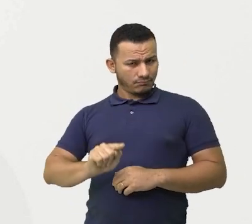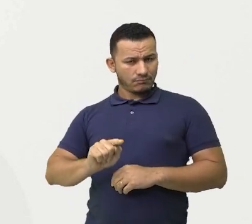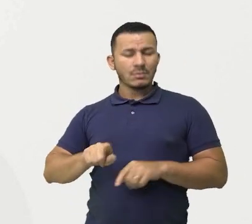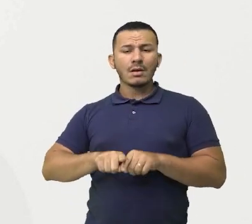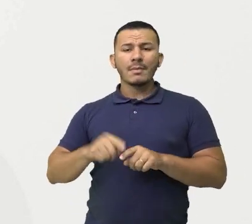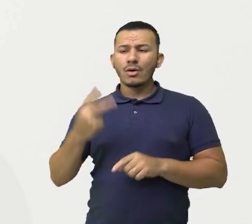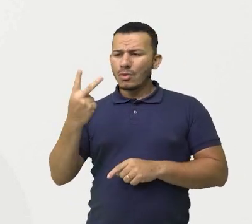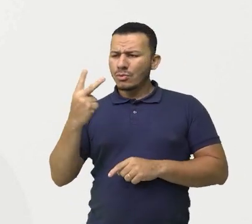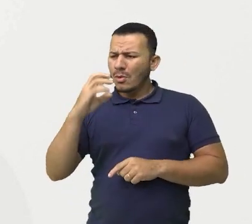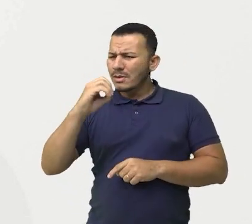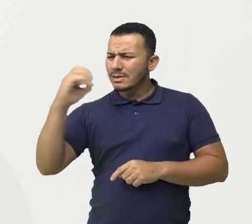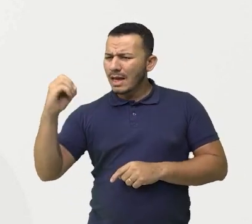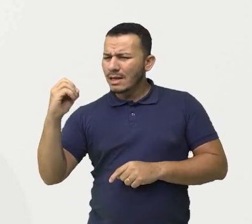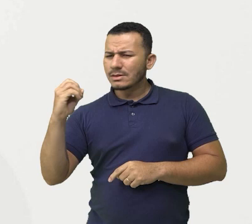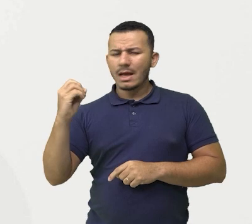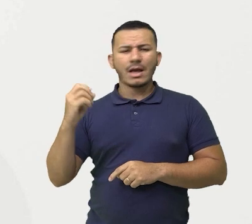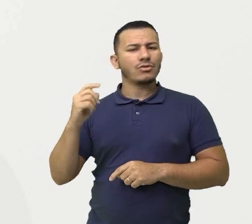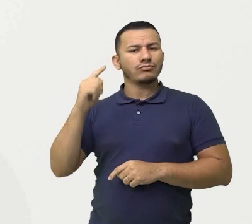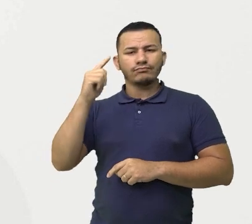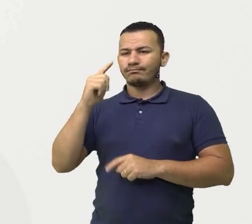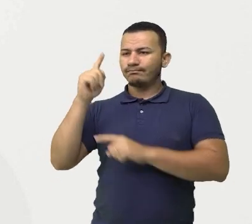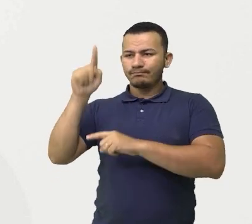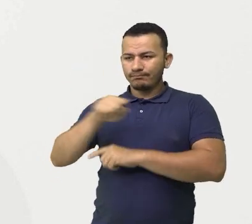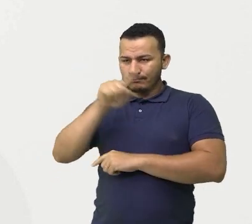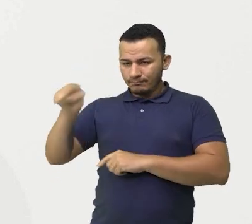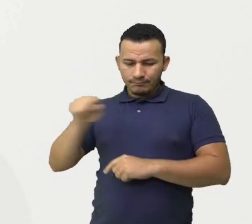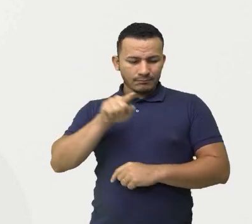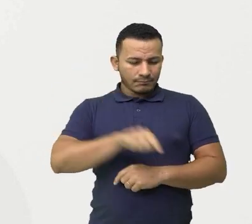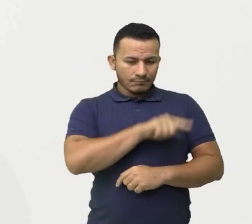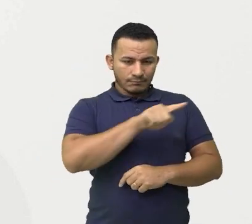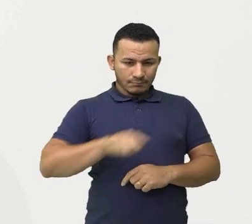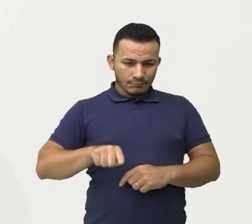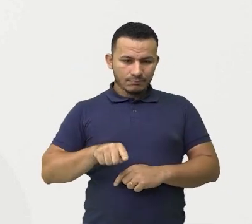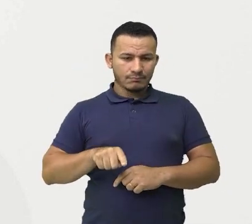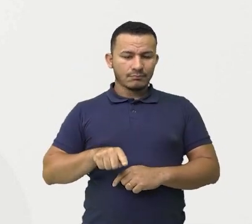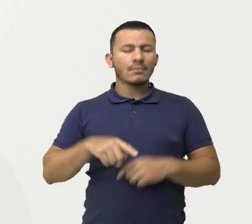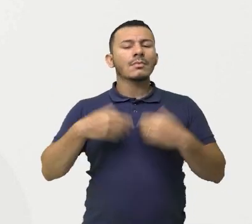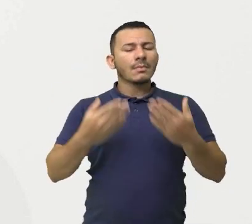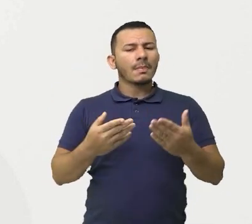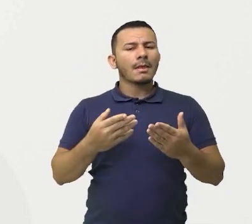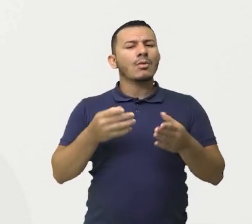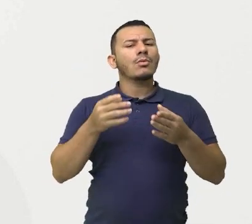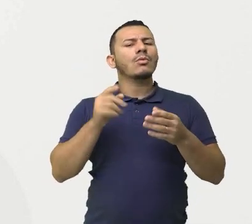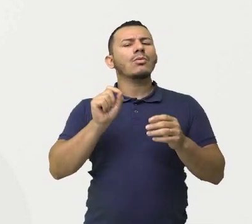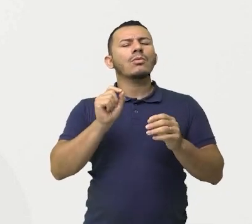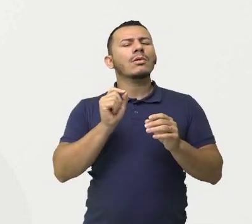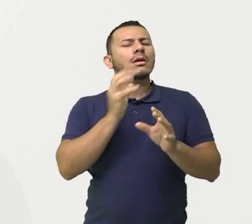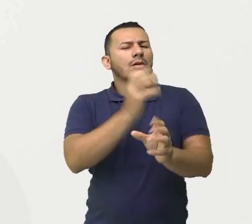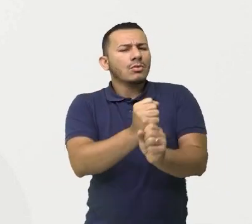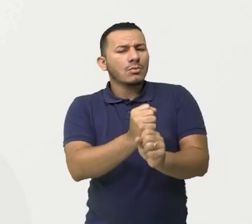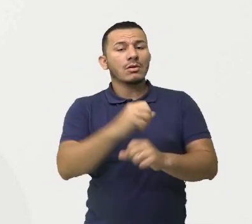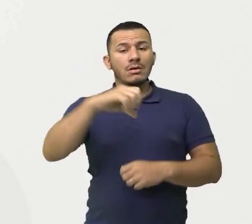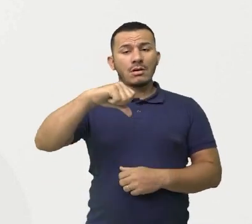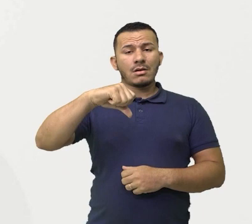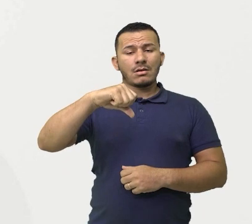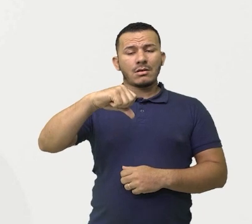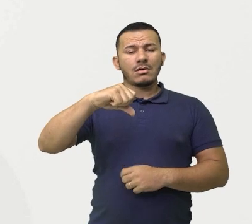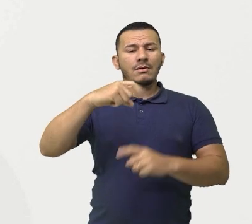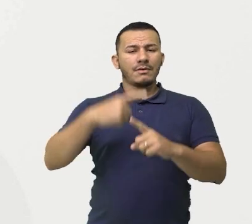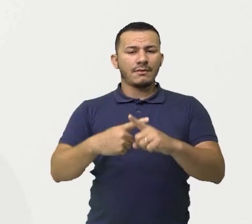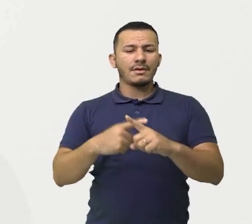Vamos simplificar com esse. Olha como ficou fácil. Sobrou então, ó, 9